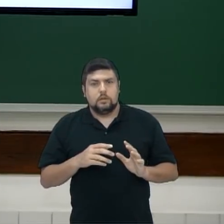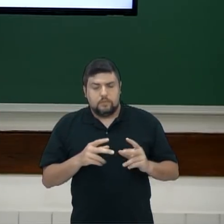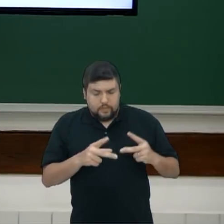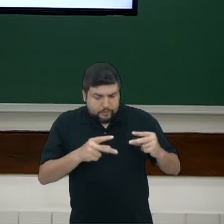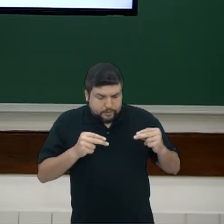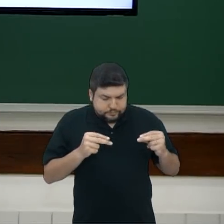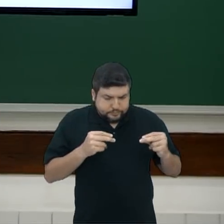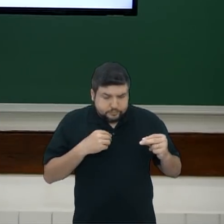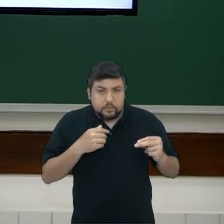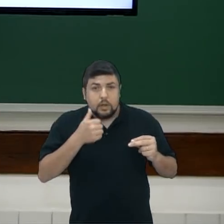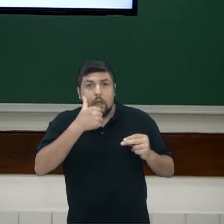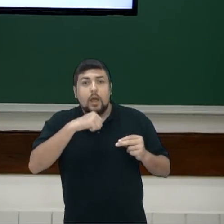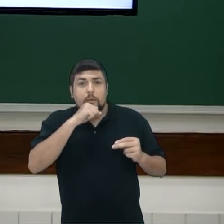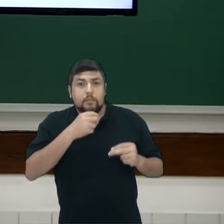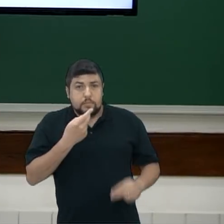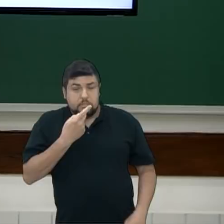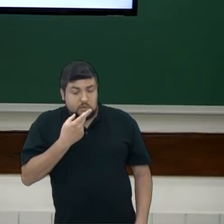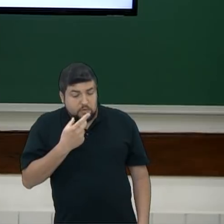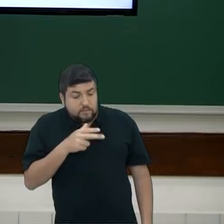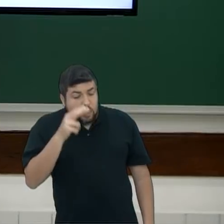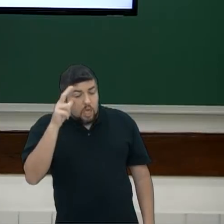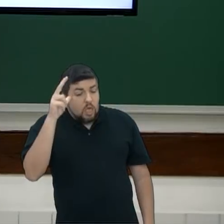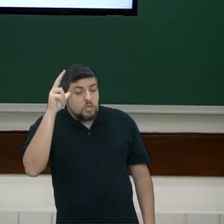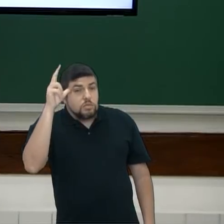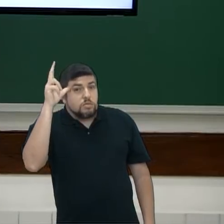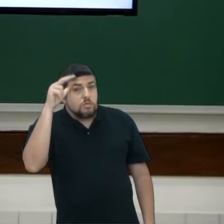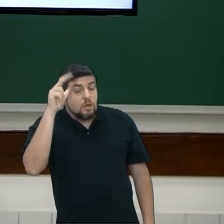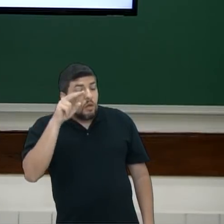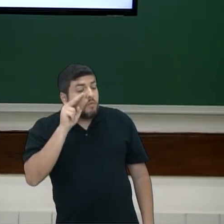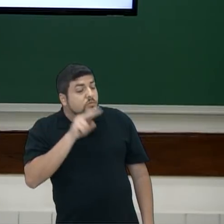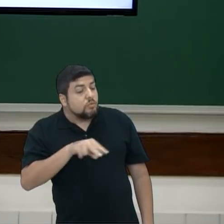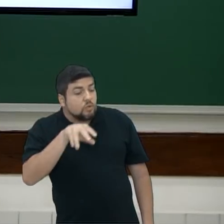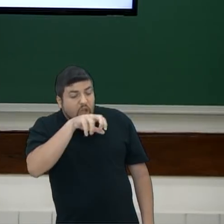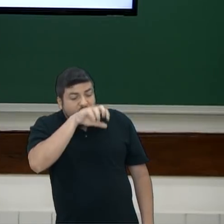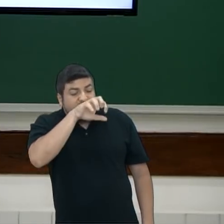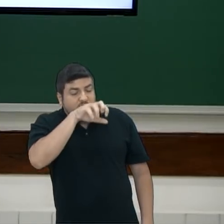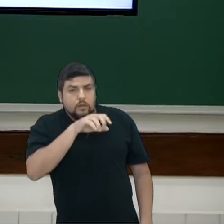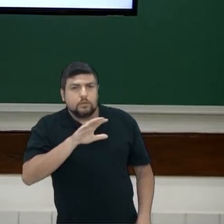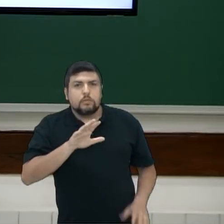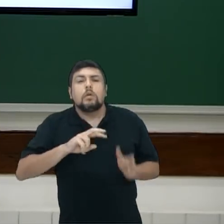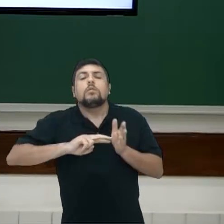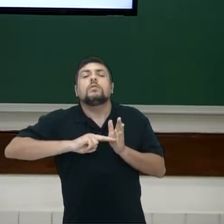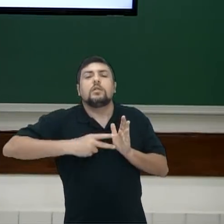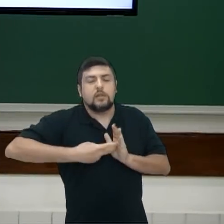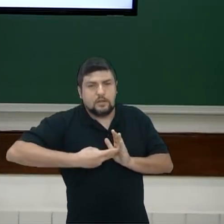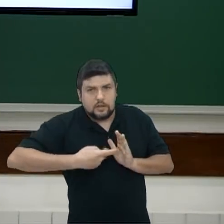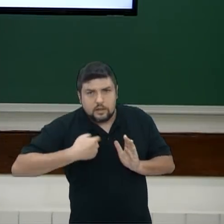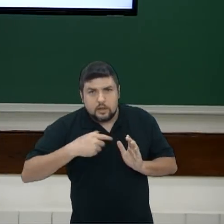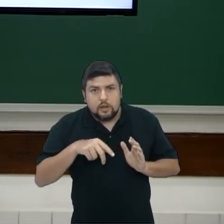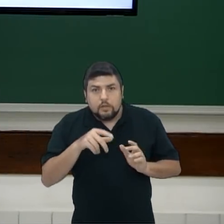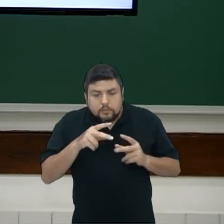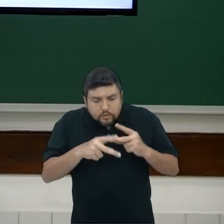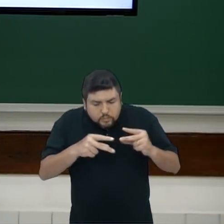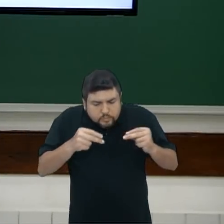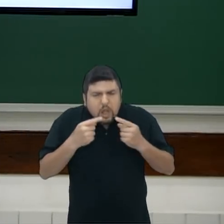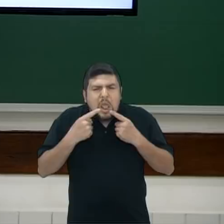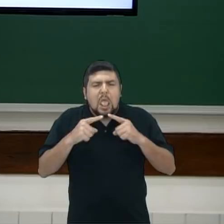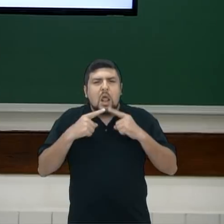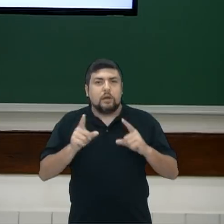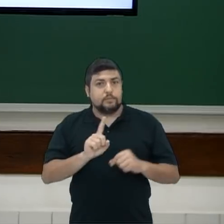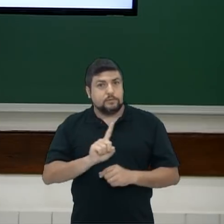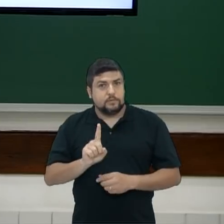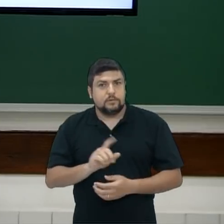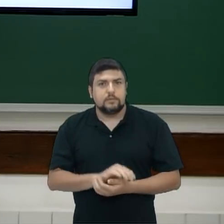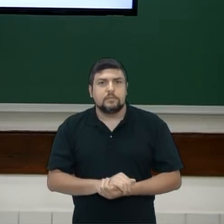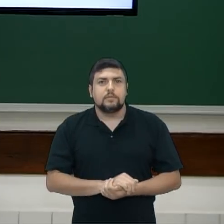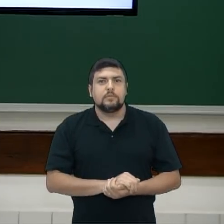cavalo dado não se olha os dentes, né? Não reclama do presente, aproveita, certo? Esses são os provérbios. Então, vamos ver mais alguns. Mesma